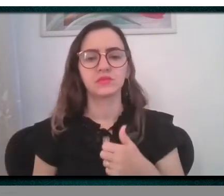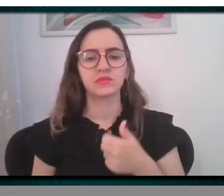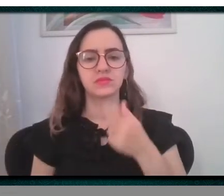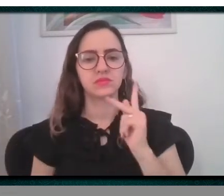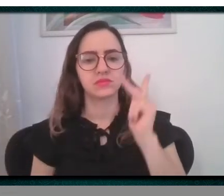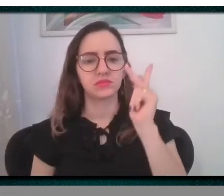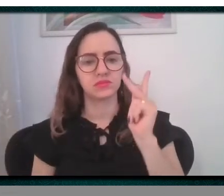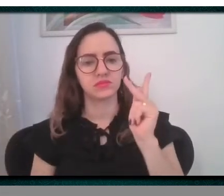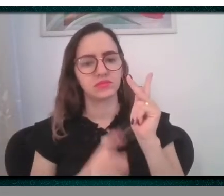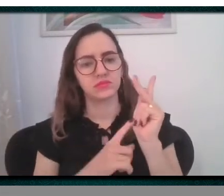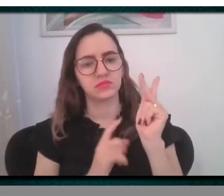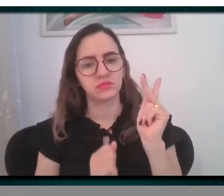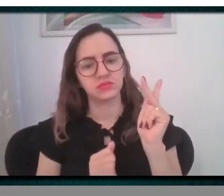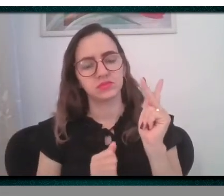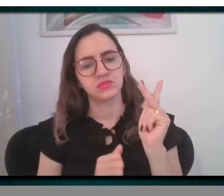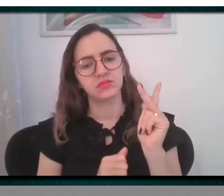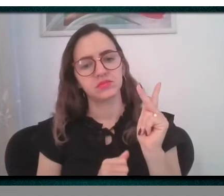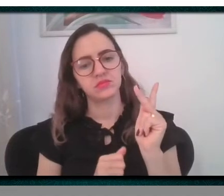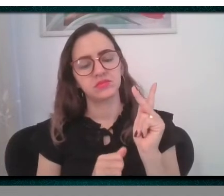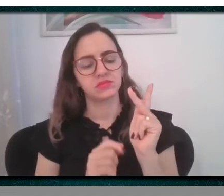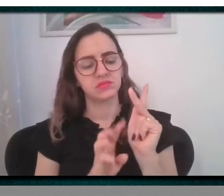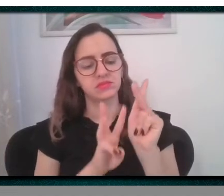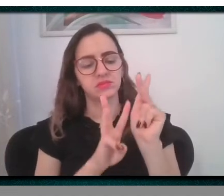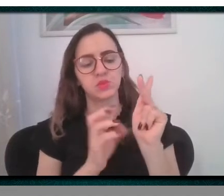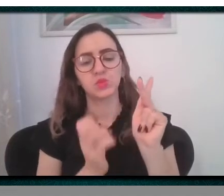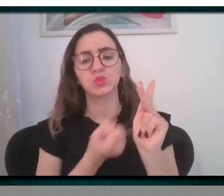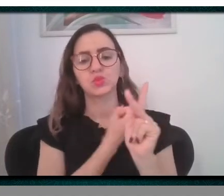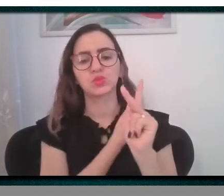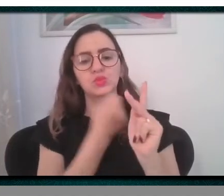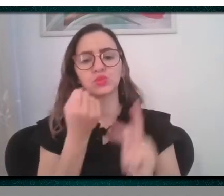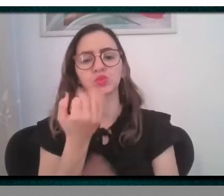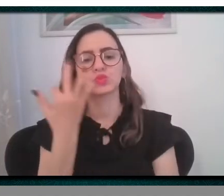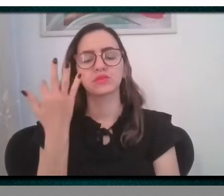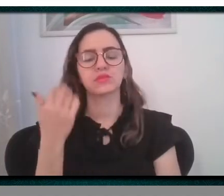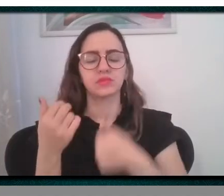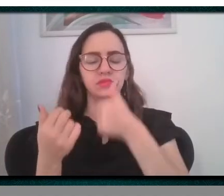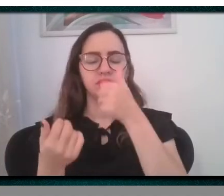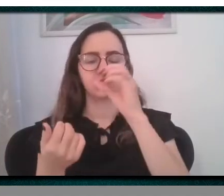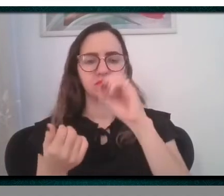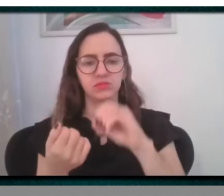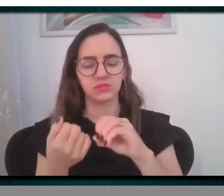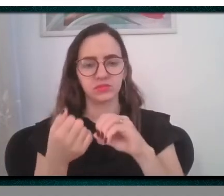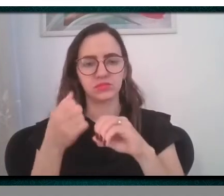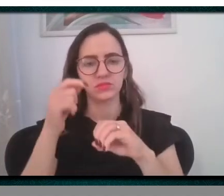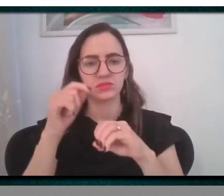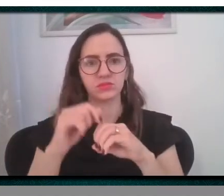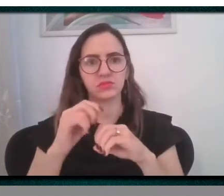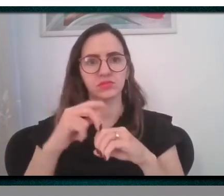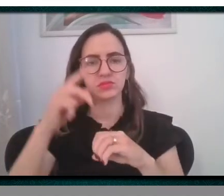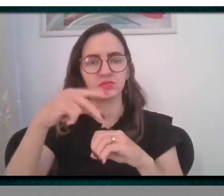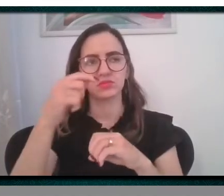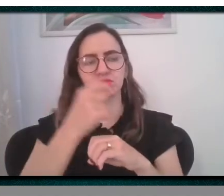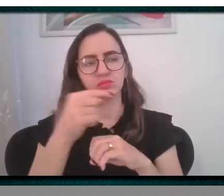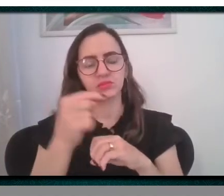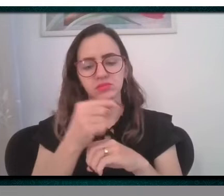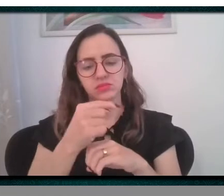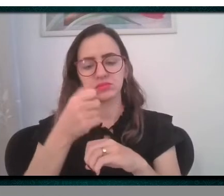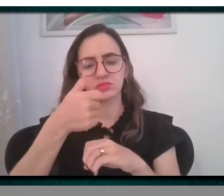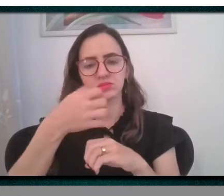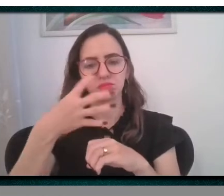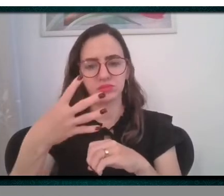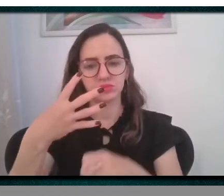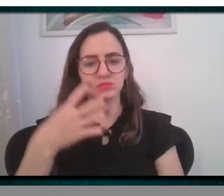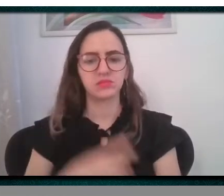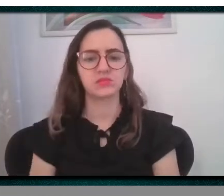14. Toda vez que vocês estudarem sobre o KW, provavelmente vocês vão trabalhar com esse valor, 10 a menos 14. Isso aqui significa que ele